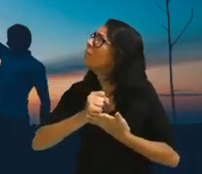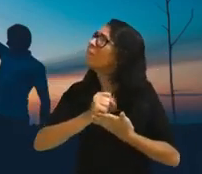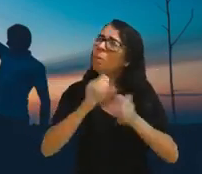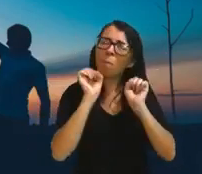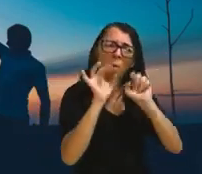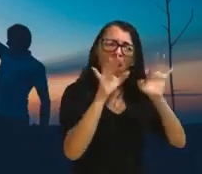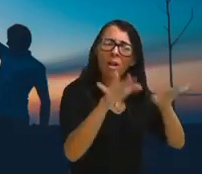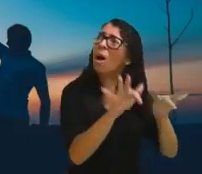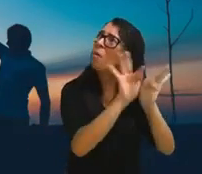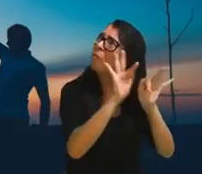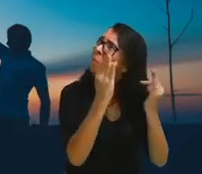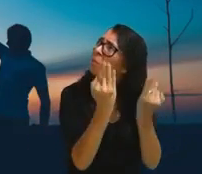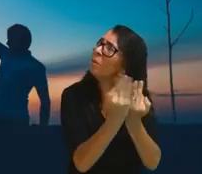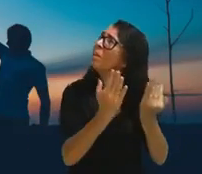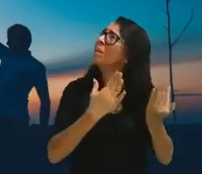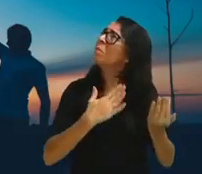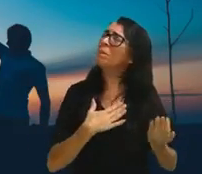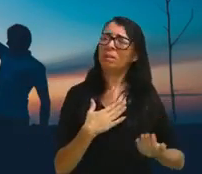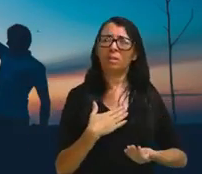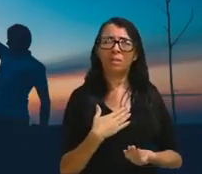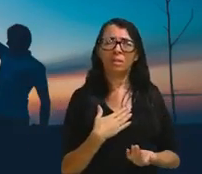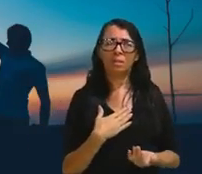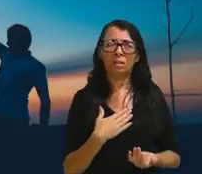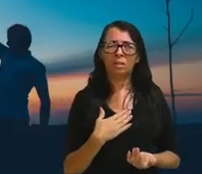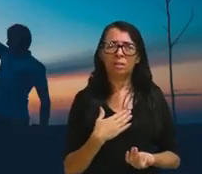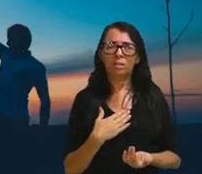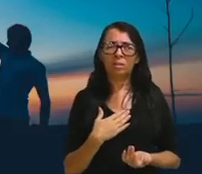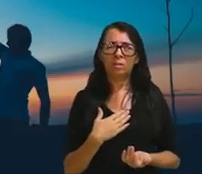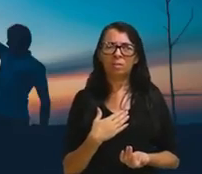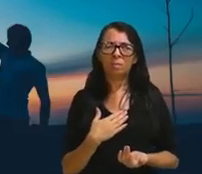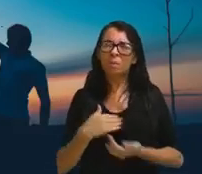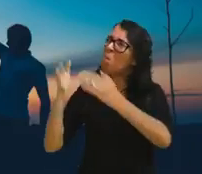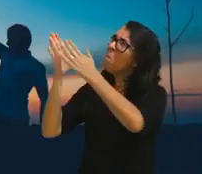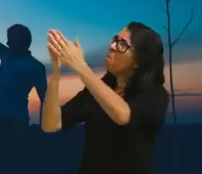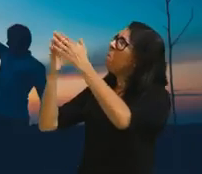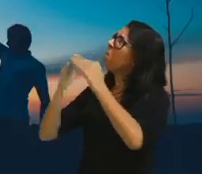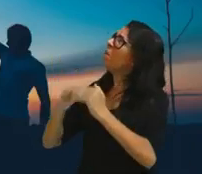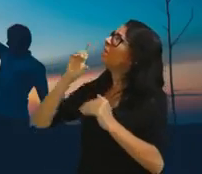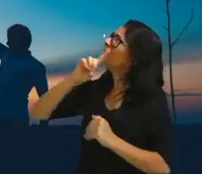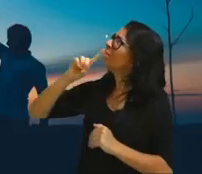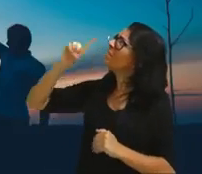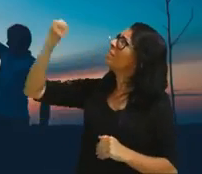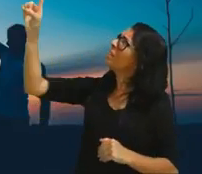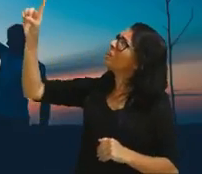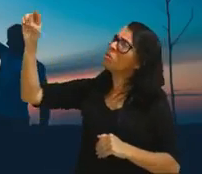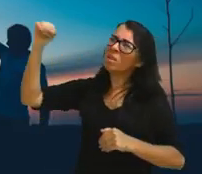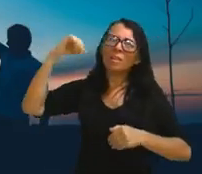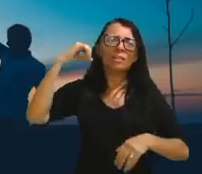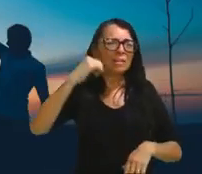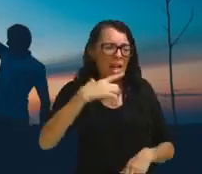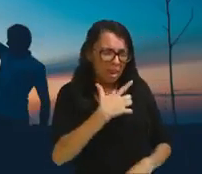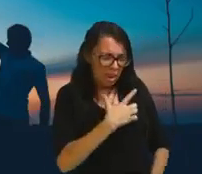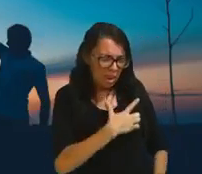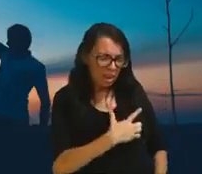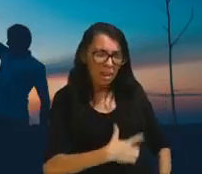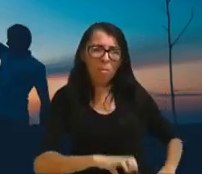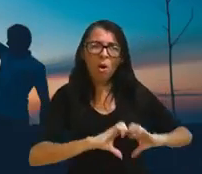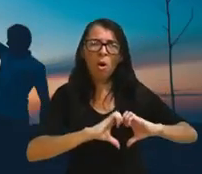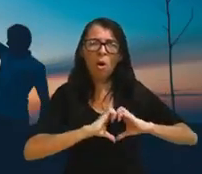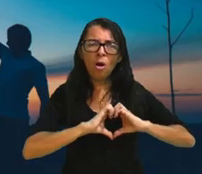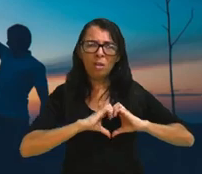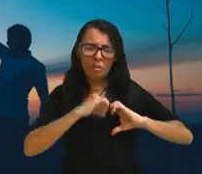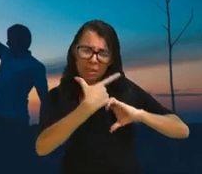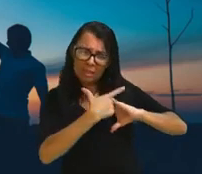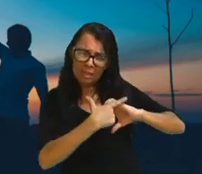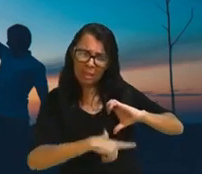que Deus arranque aquilo que está fazendo mal dentro do seu lar, e permita que Ele construa aquilo que é bom,